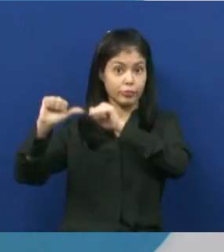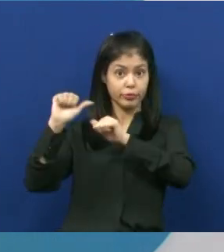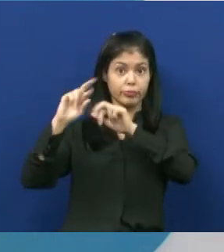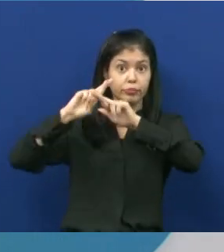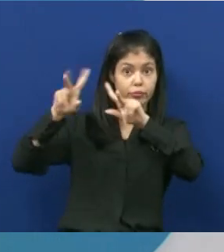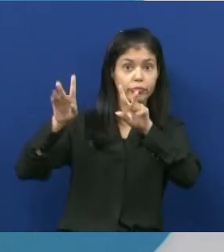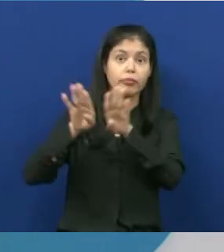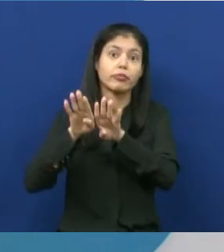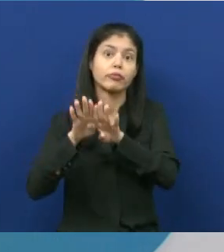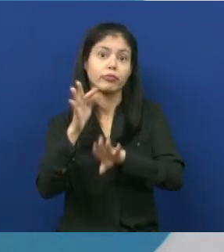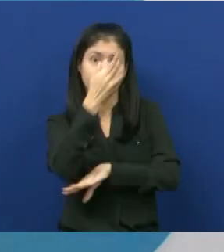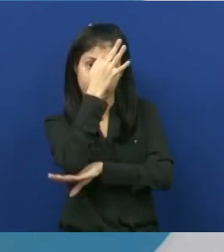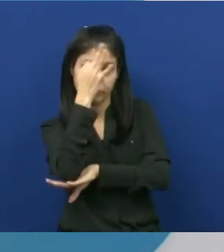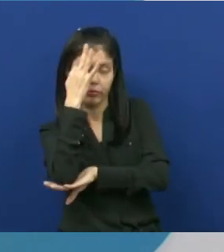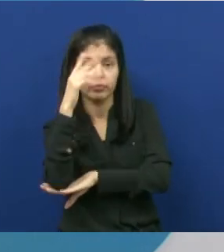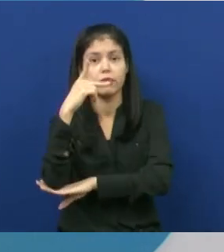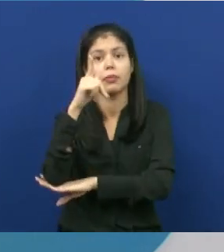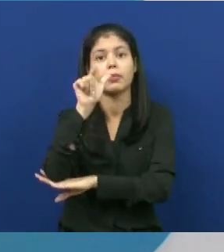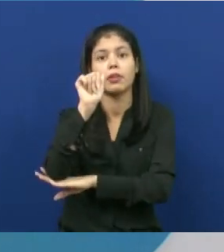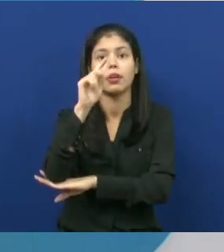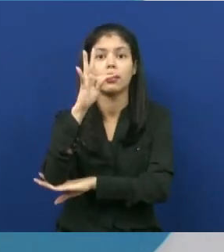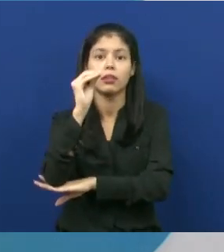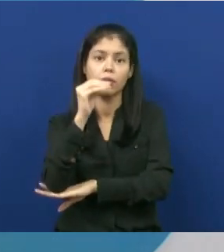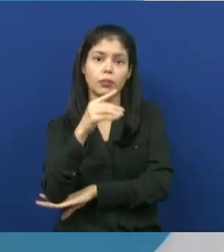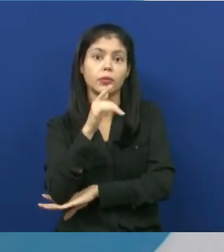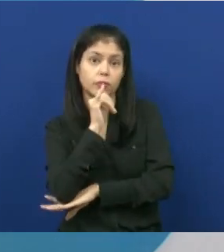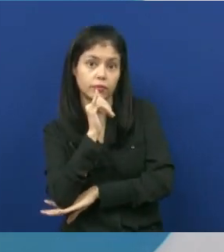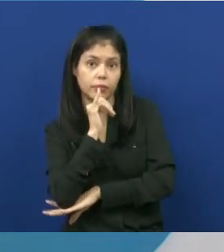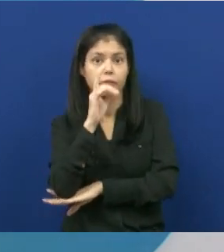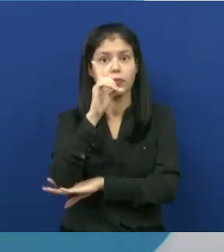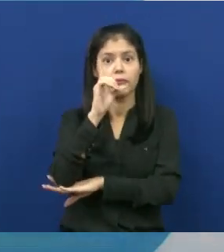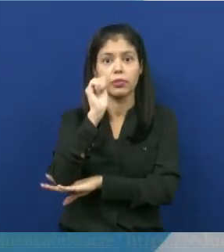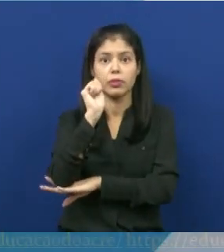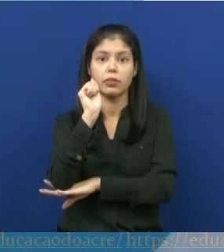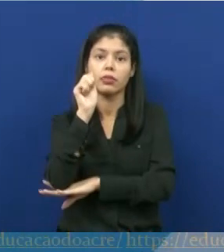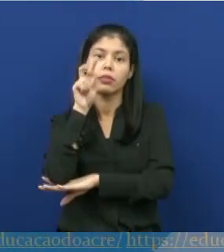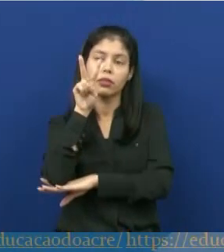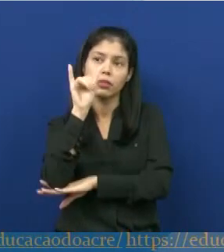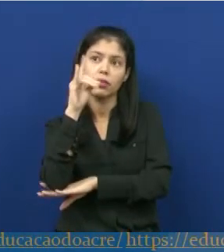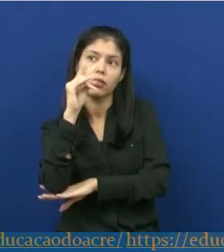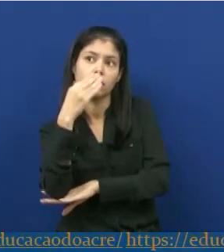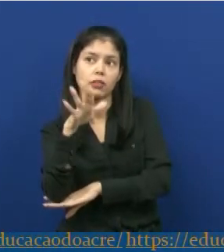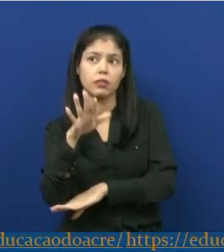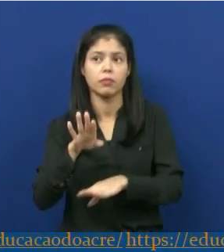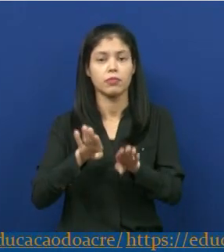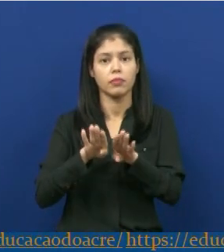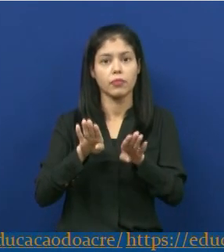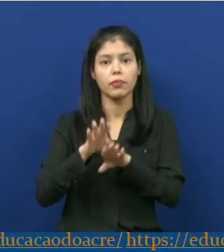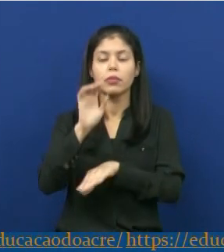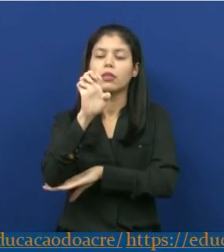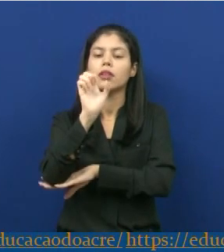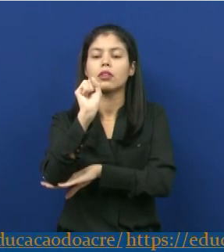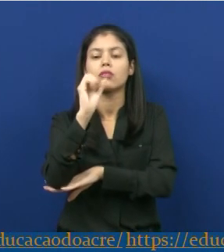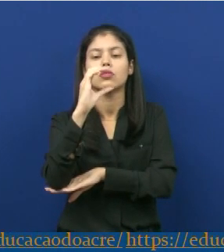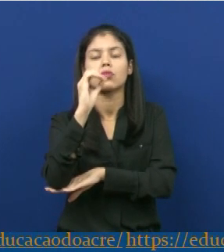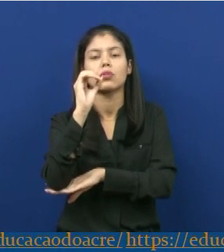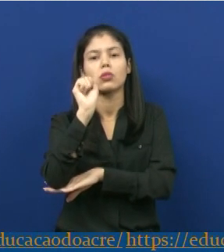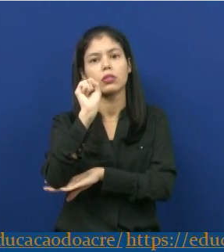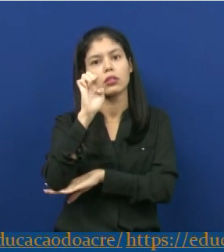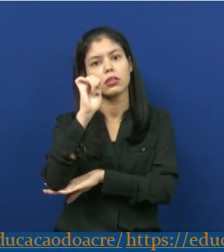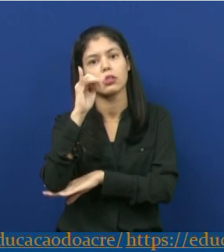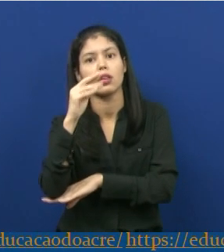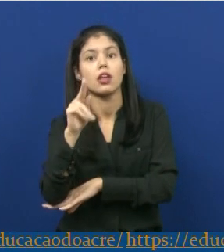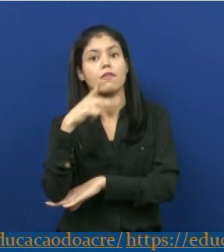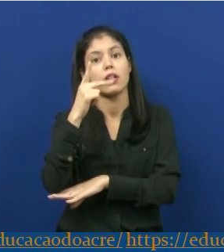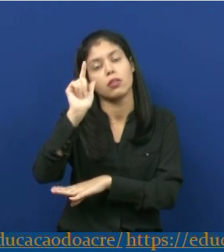perspectiva do filósofo Platão. David Hume, o filósofo escocês, empirista, vai defender